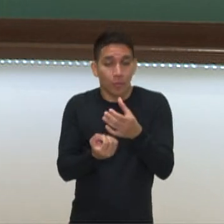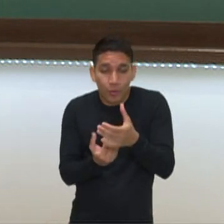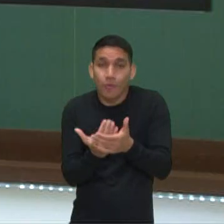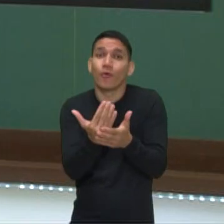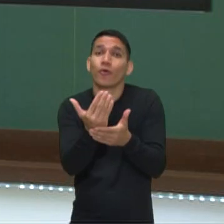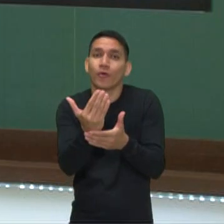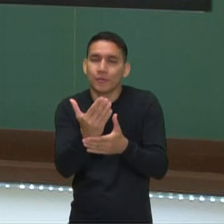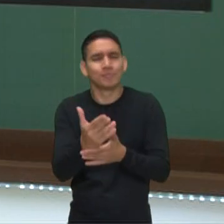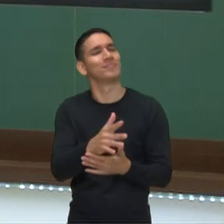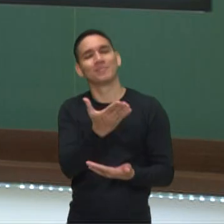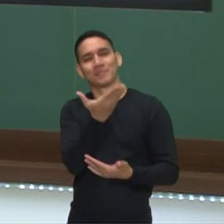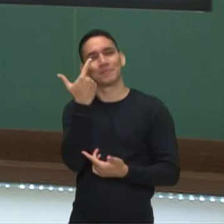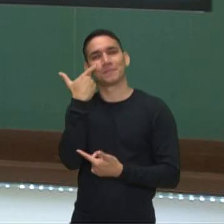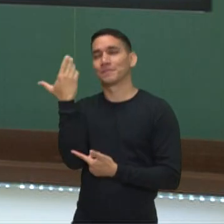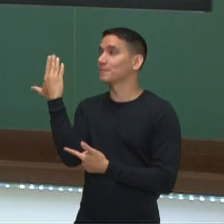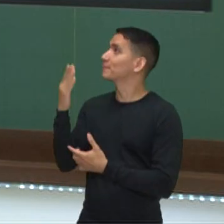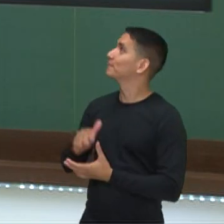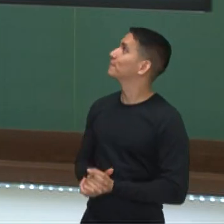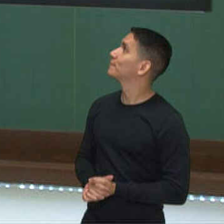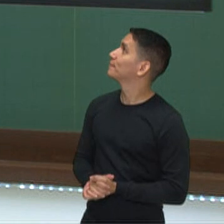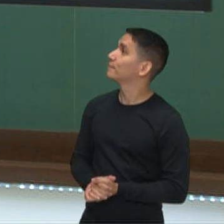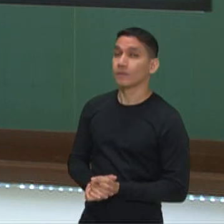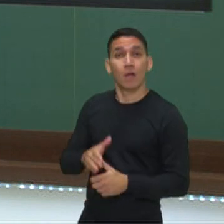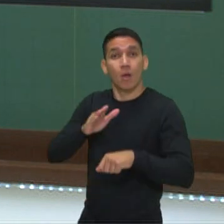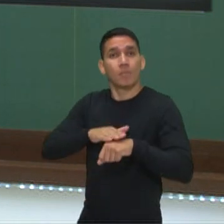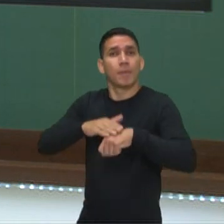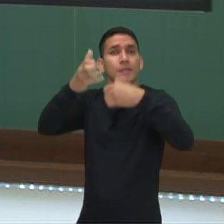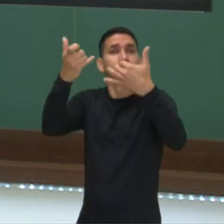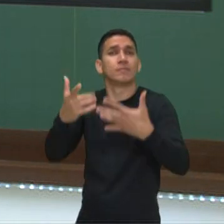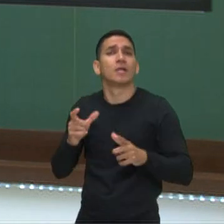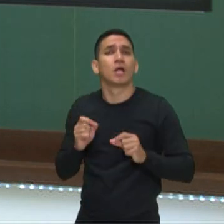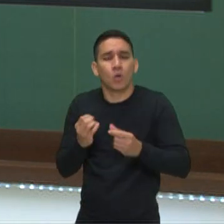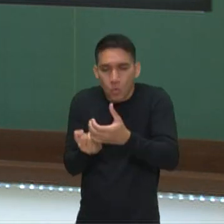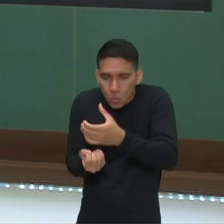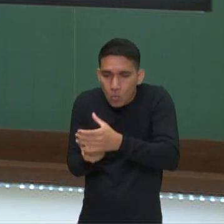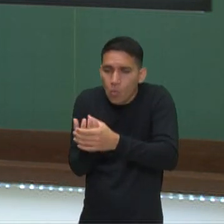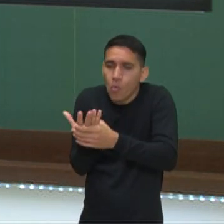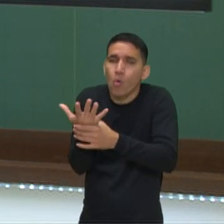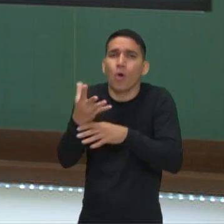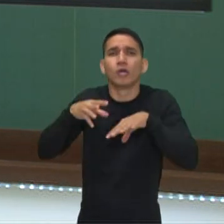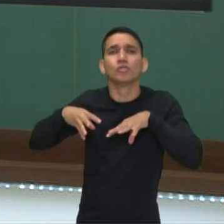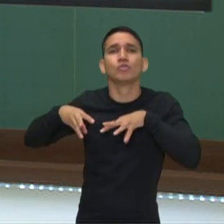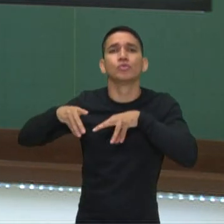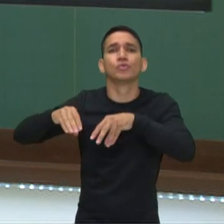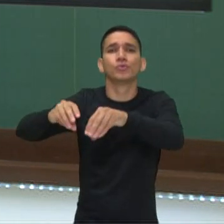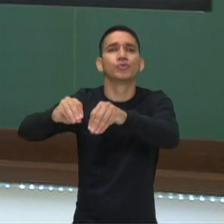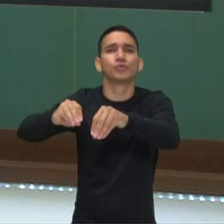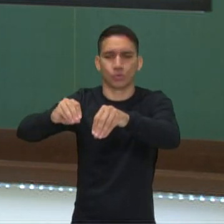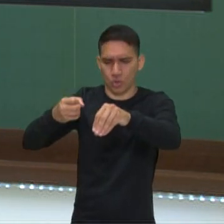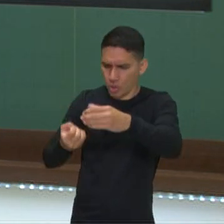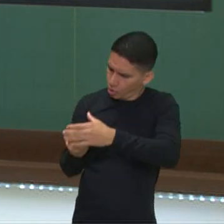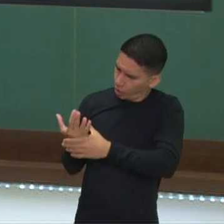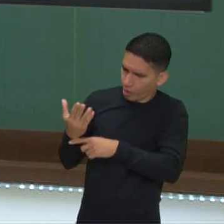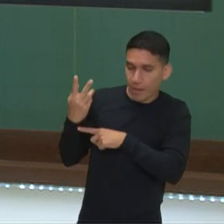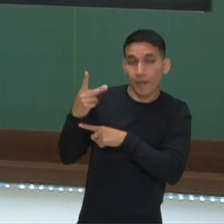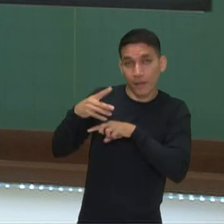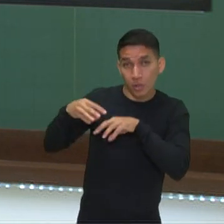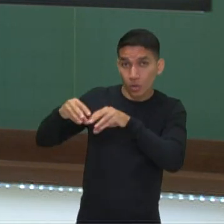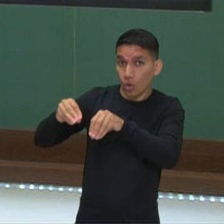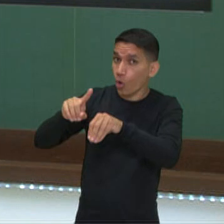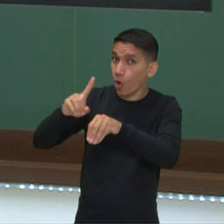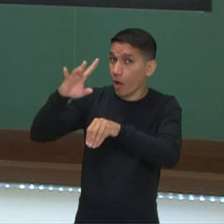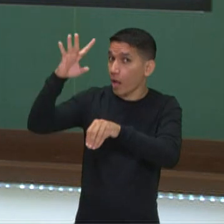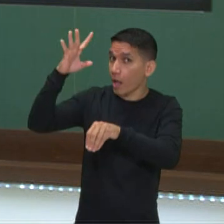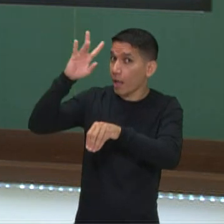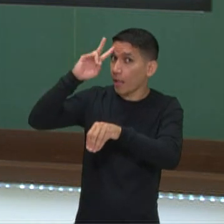origem. Então, acompanhem comigo. Quando nós falamos dessa formação, dessa origem do solo, nós temos que ter